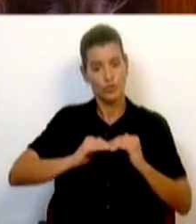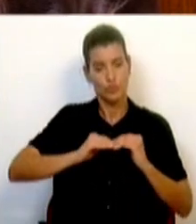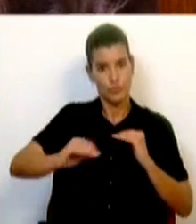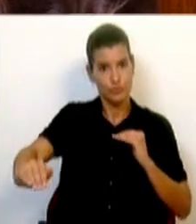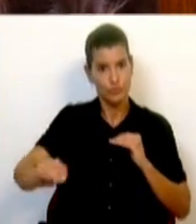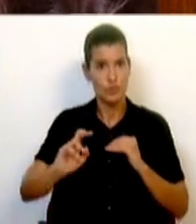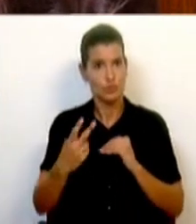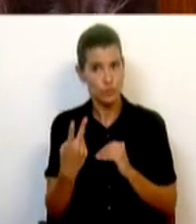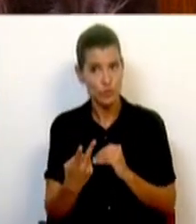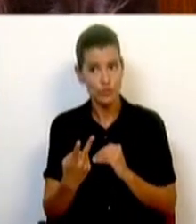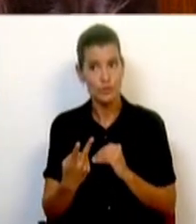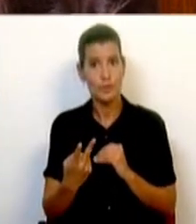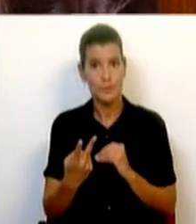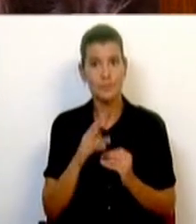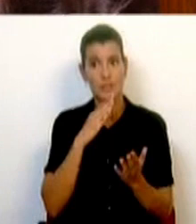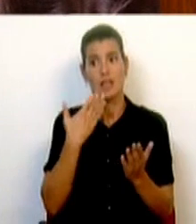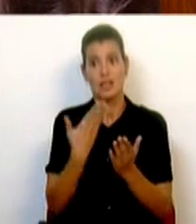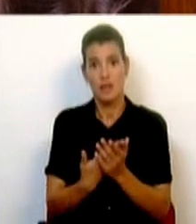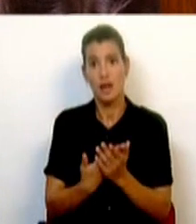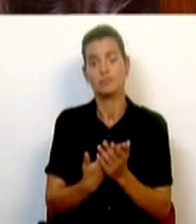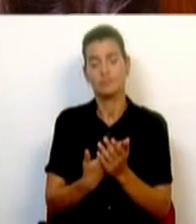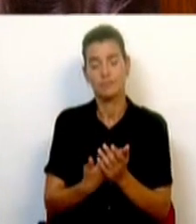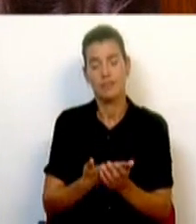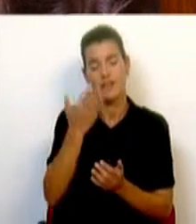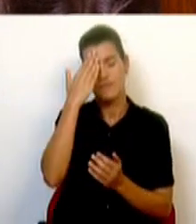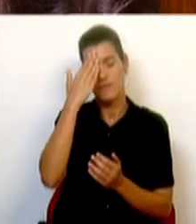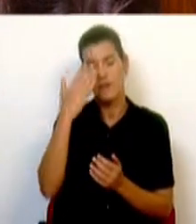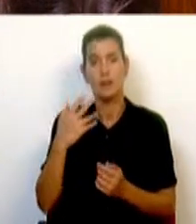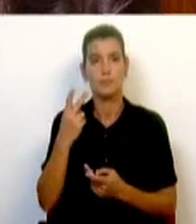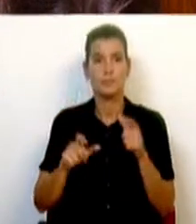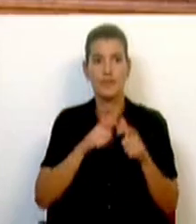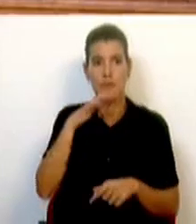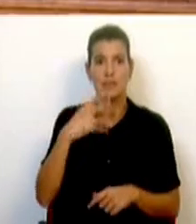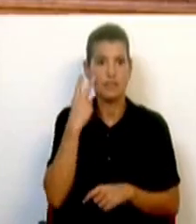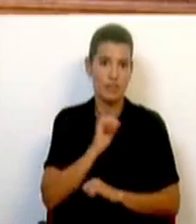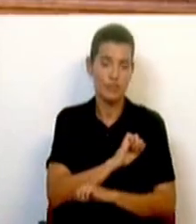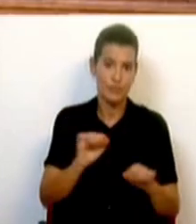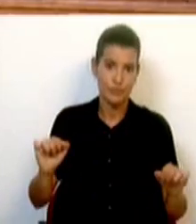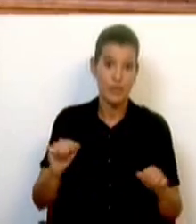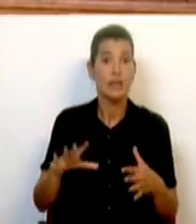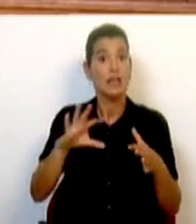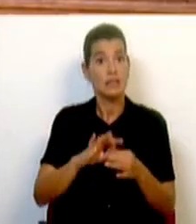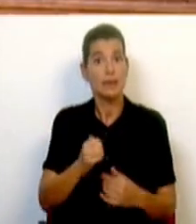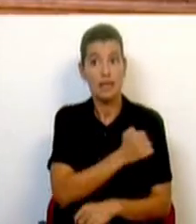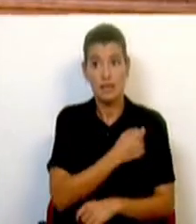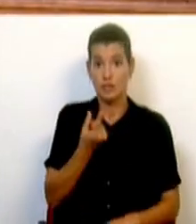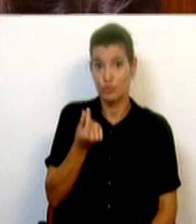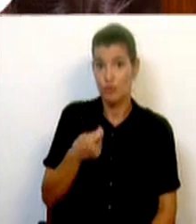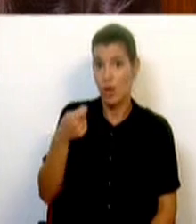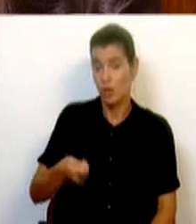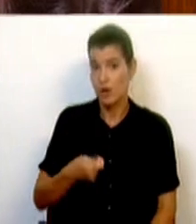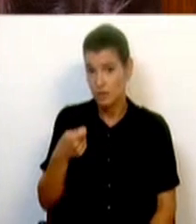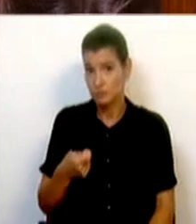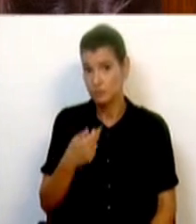próximos 2 anos, de forma a garantir previsibilidade à vida das famílias. E quanto ao arrendamento, Sr. Deputado,